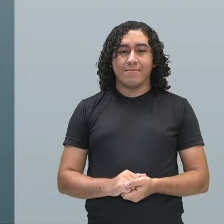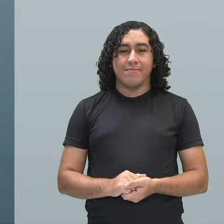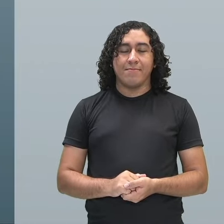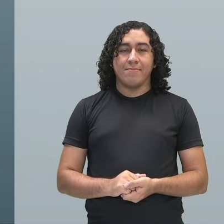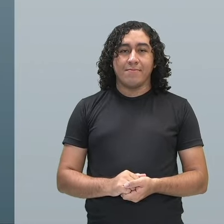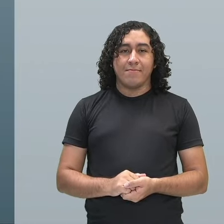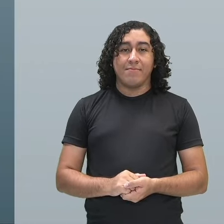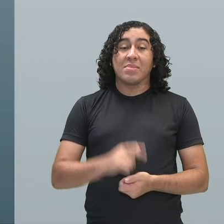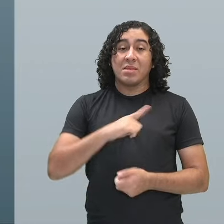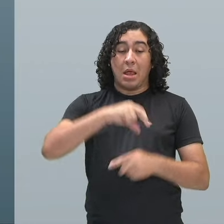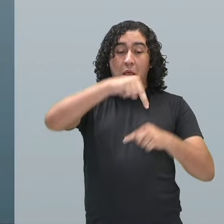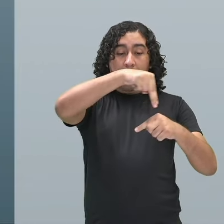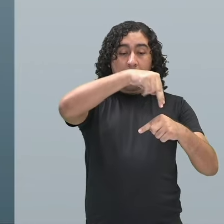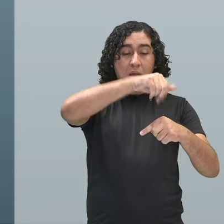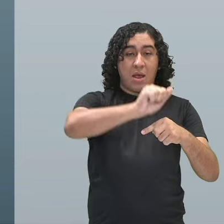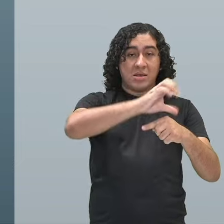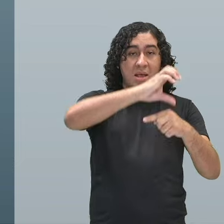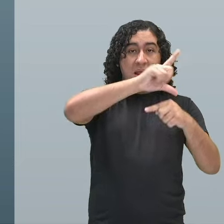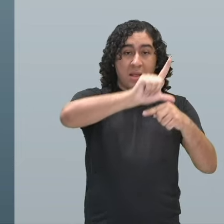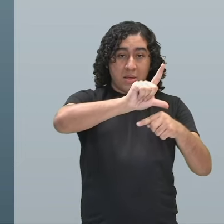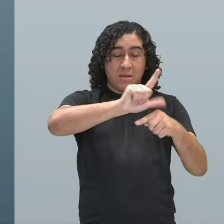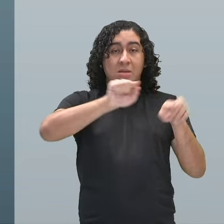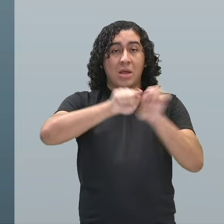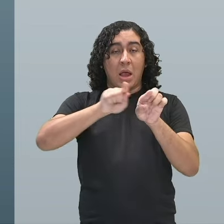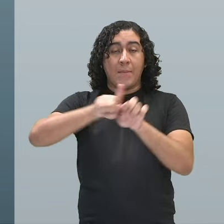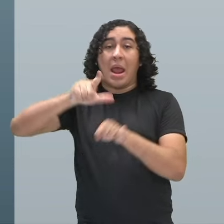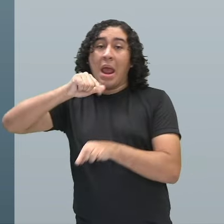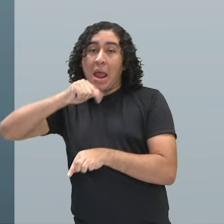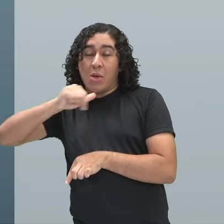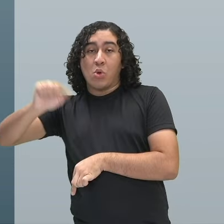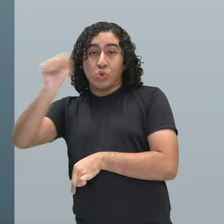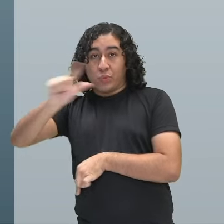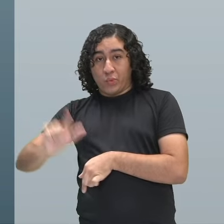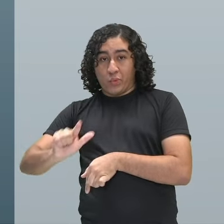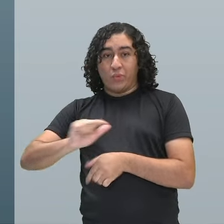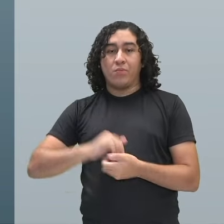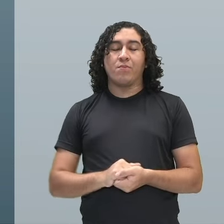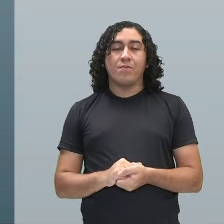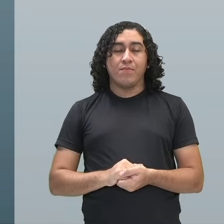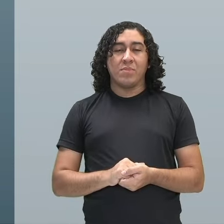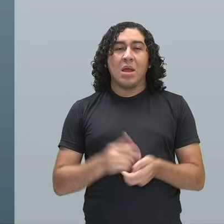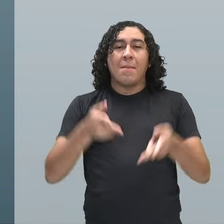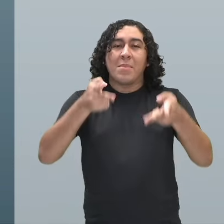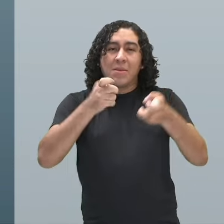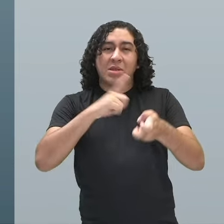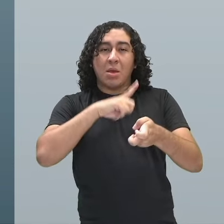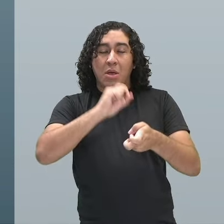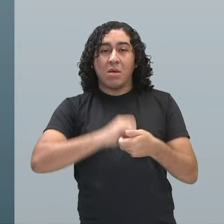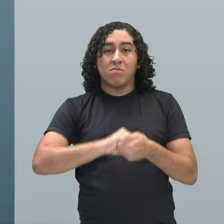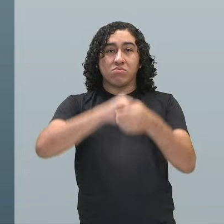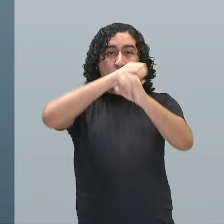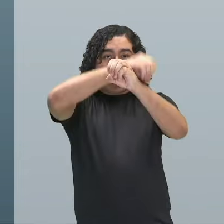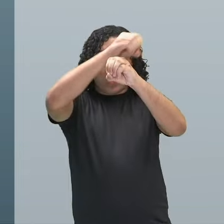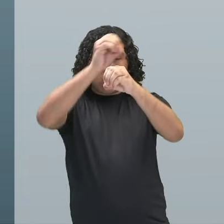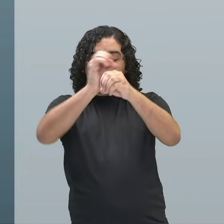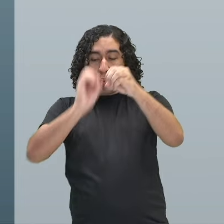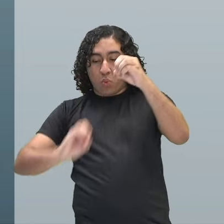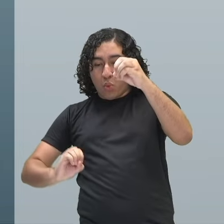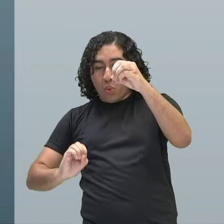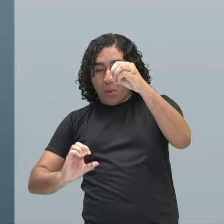o NaCl e as moléculas de água. Elas vão até ali e elas vão tirando,